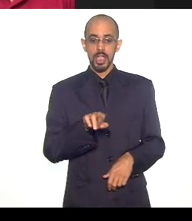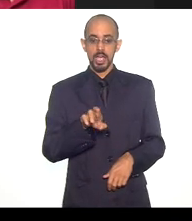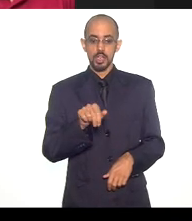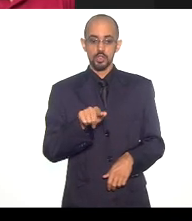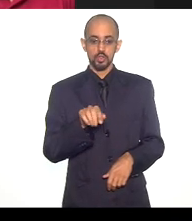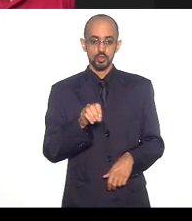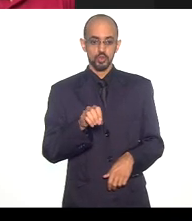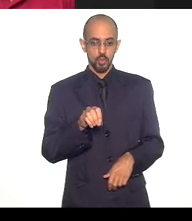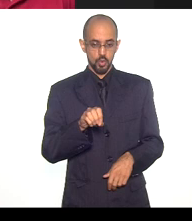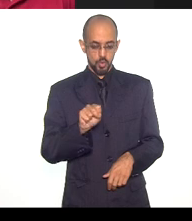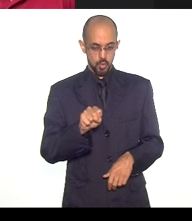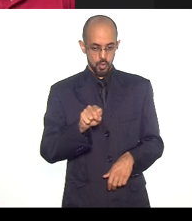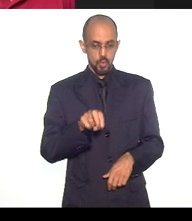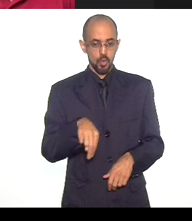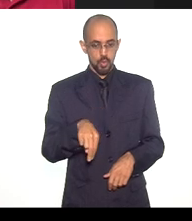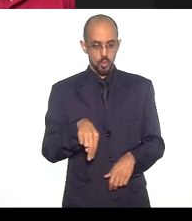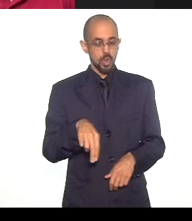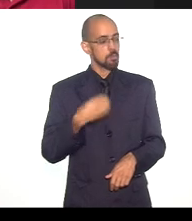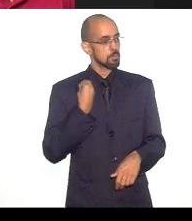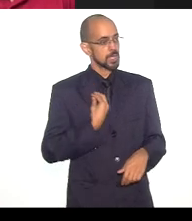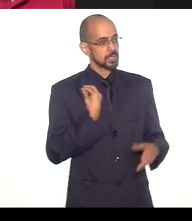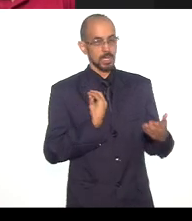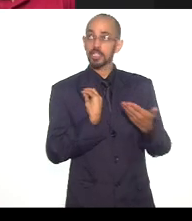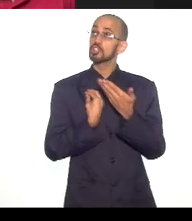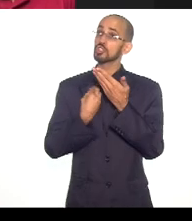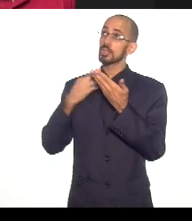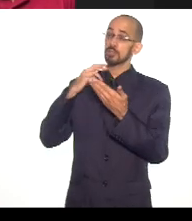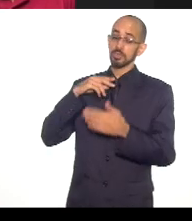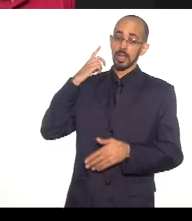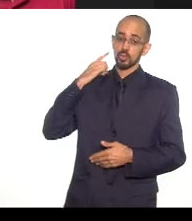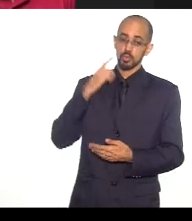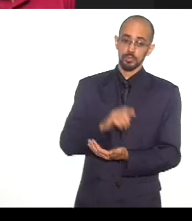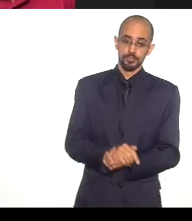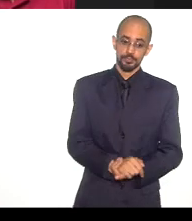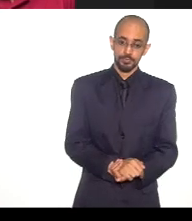Presente, deputado, bom dia a todos. Leonardo está presente também, Jefferson?